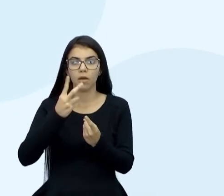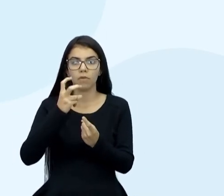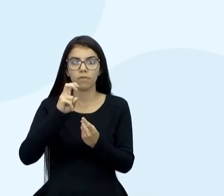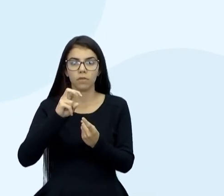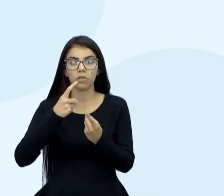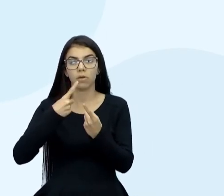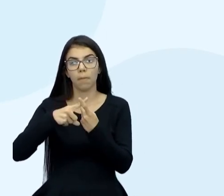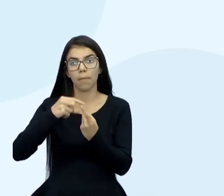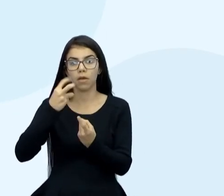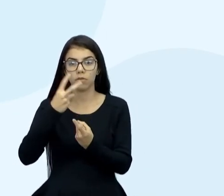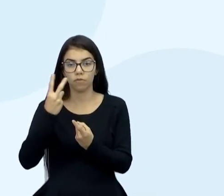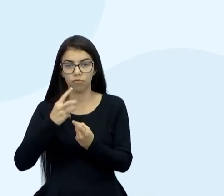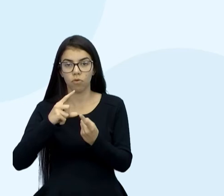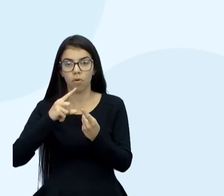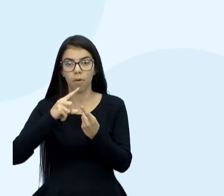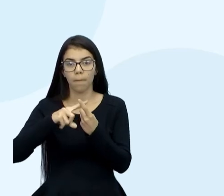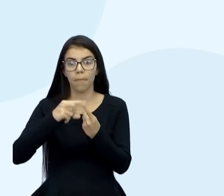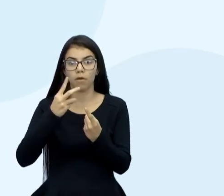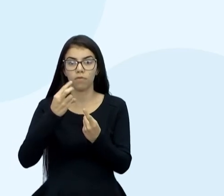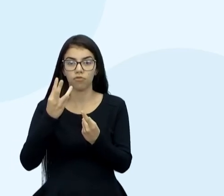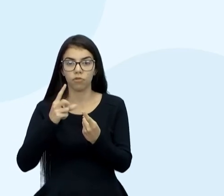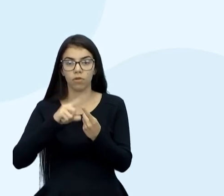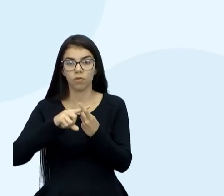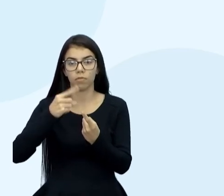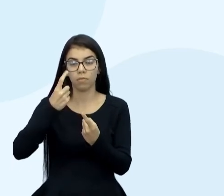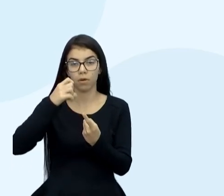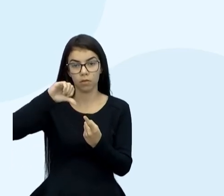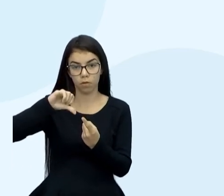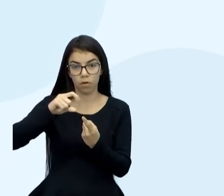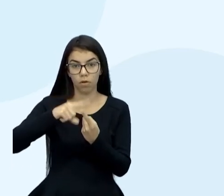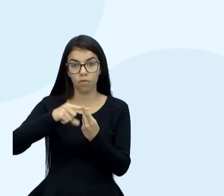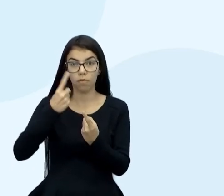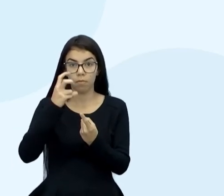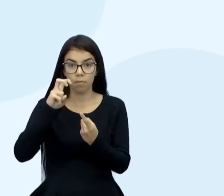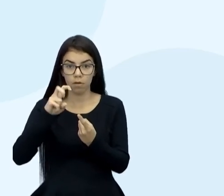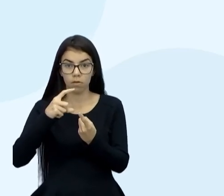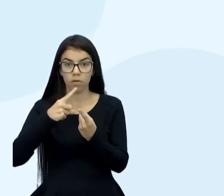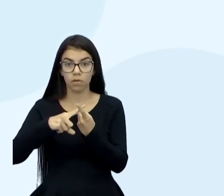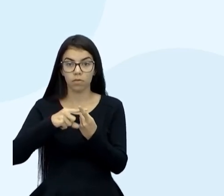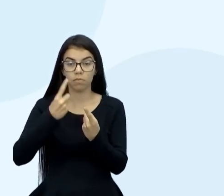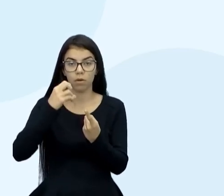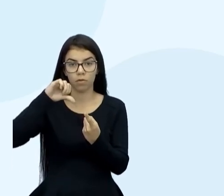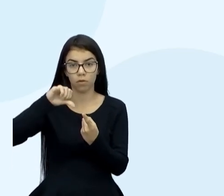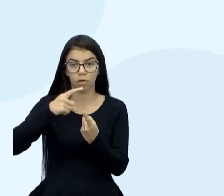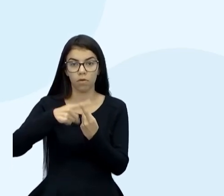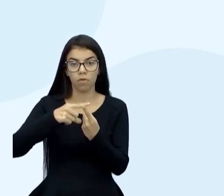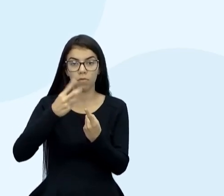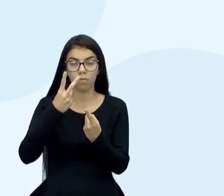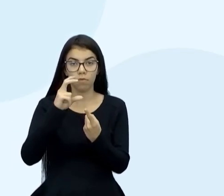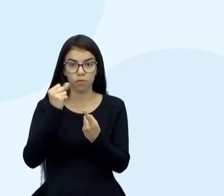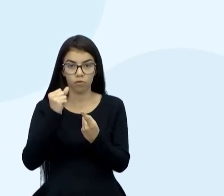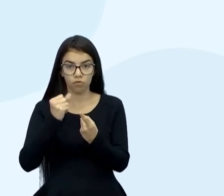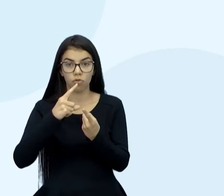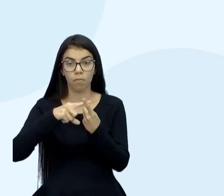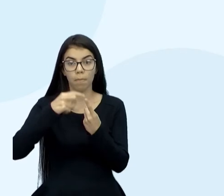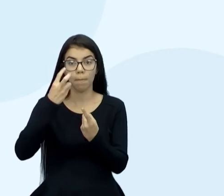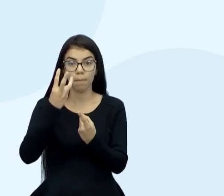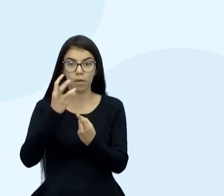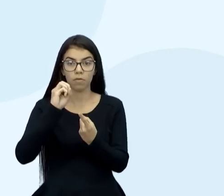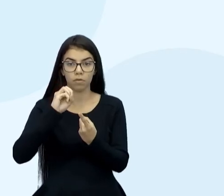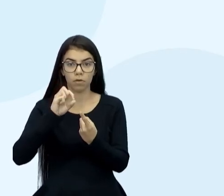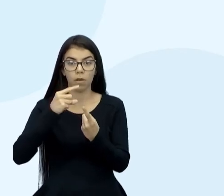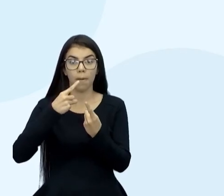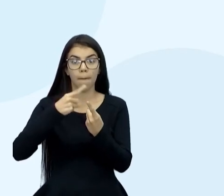mais 19. Faltou o 15 aqui, mais o 15, mais o 28, mais o 30, mais o 34 e dividir